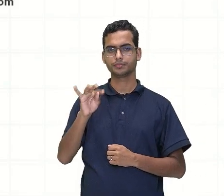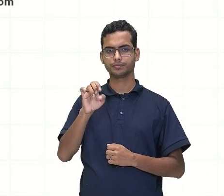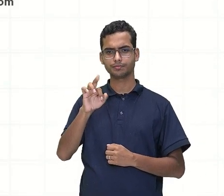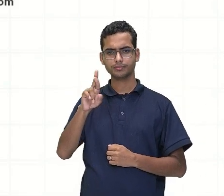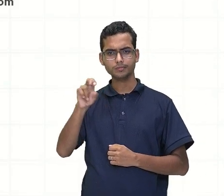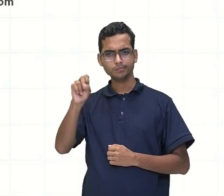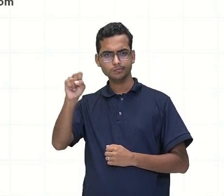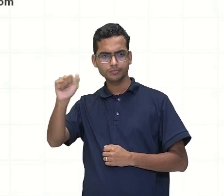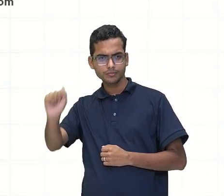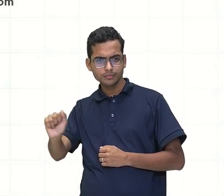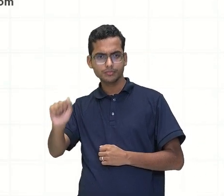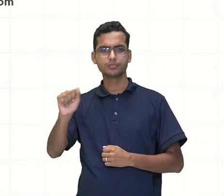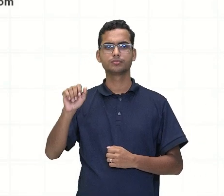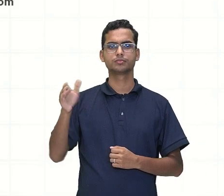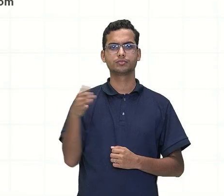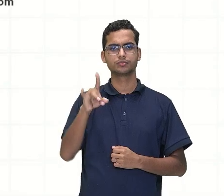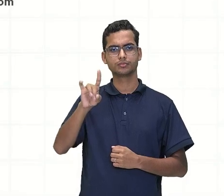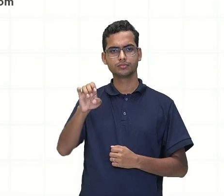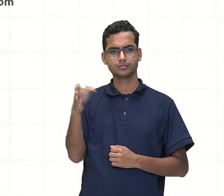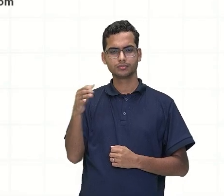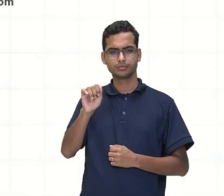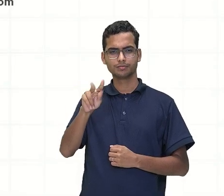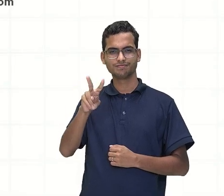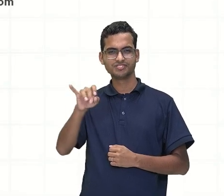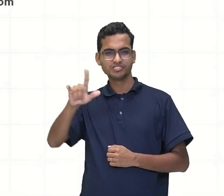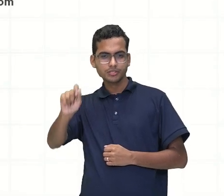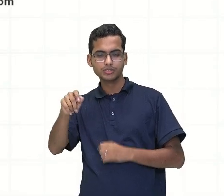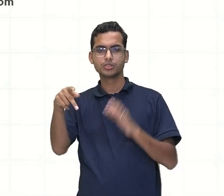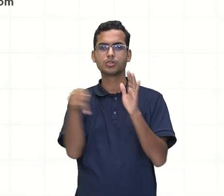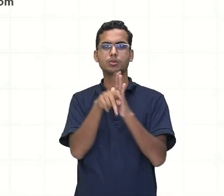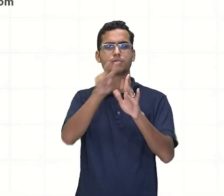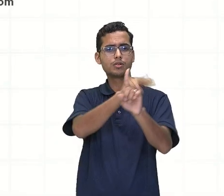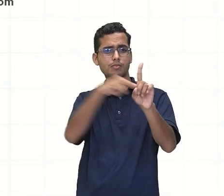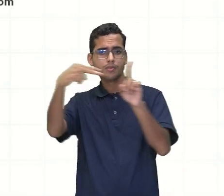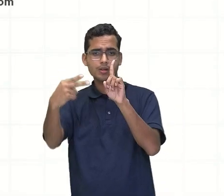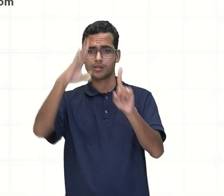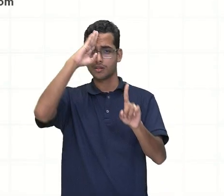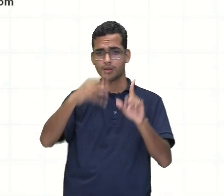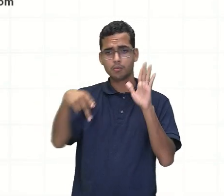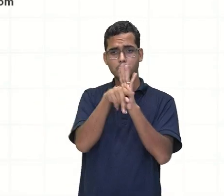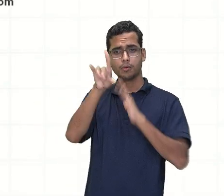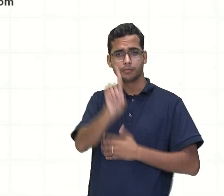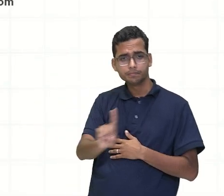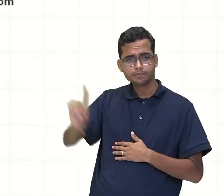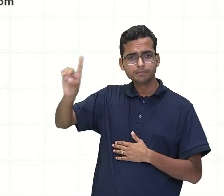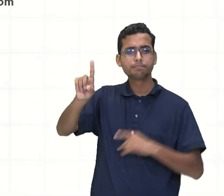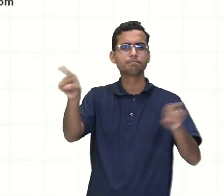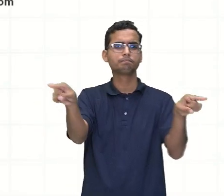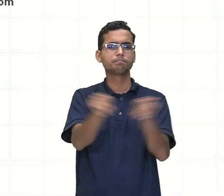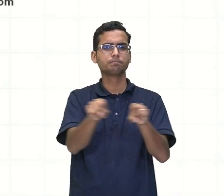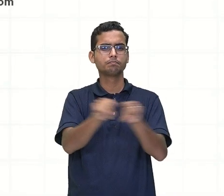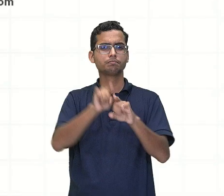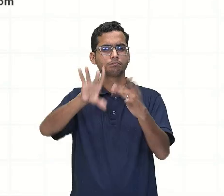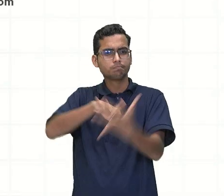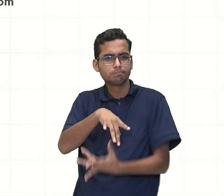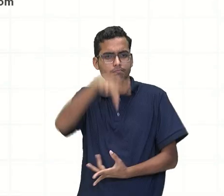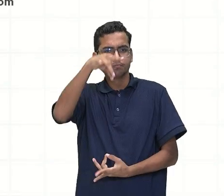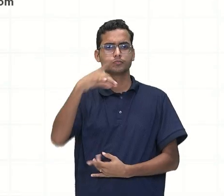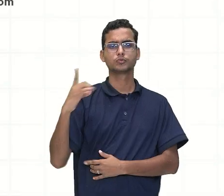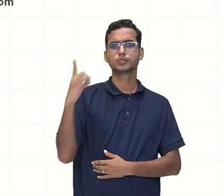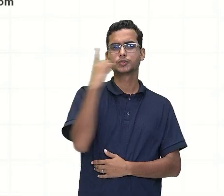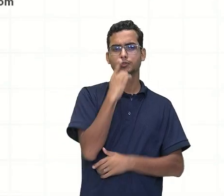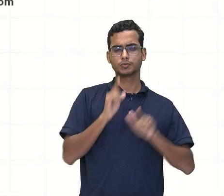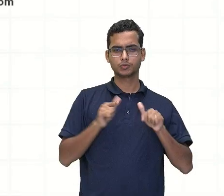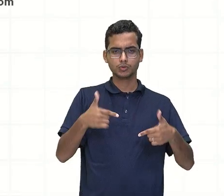de Deus, mas também vamos pensar também a espiritualidade cotidiana dos praticantes do budismo, que